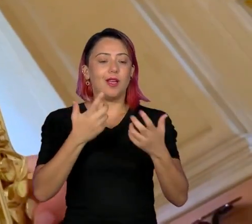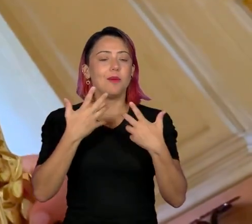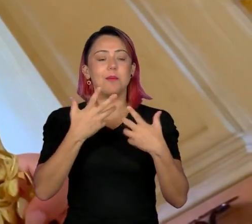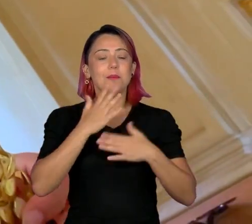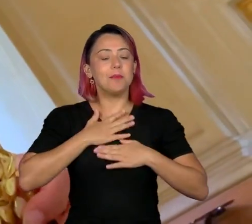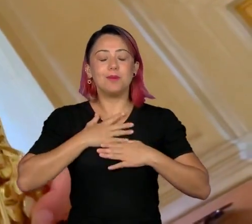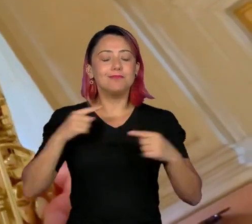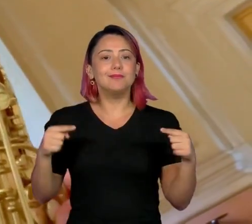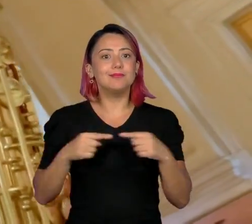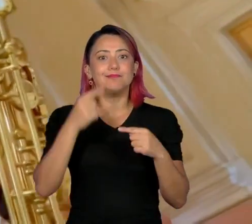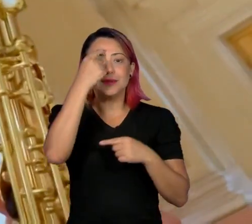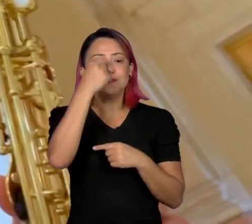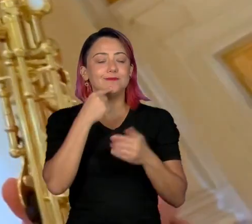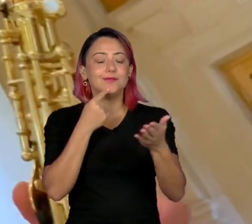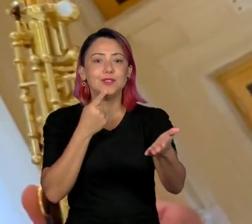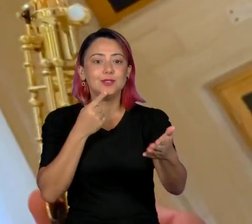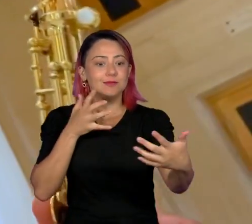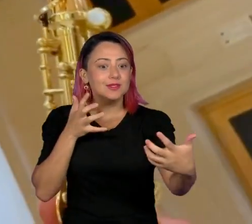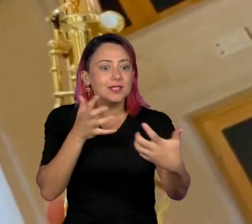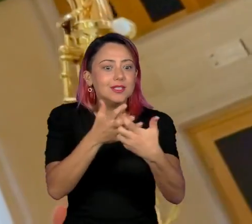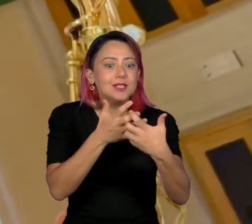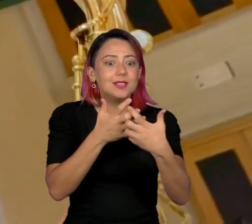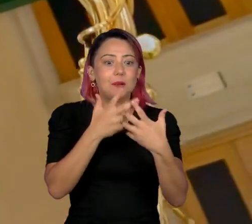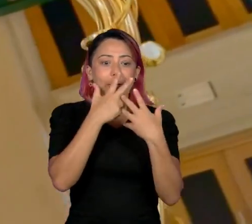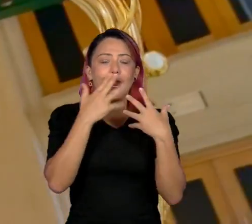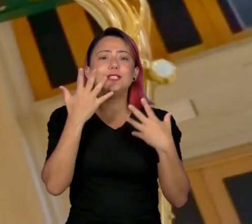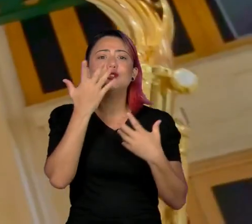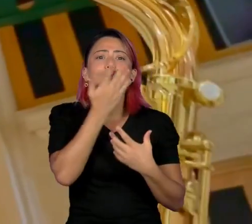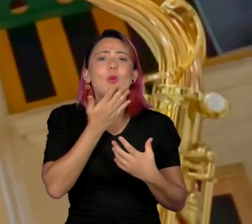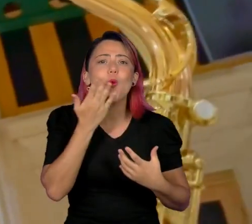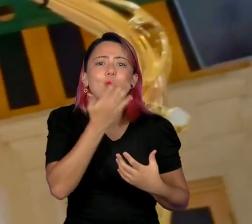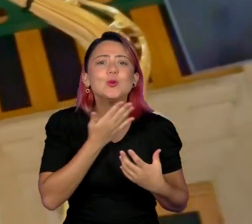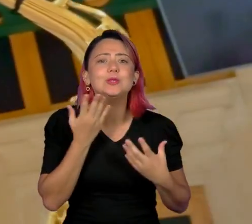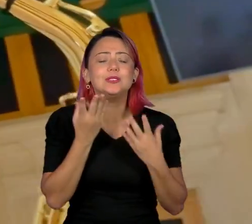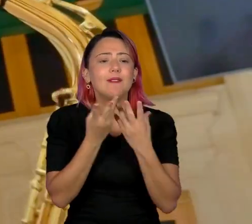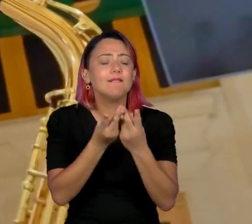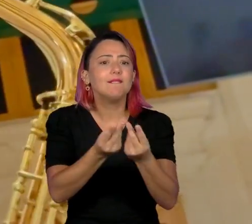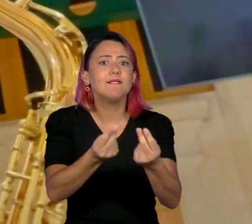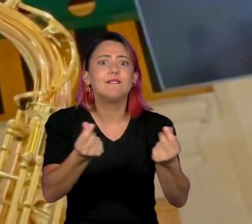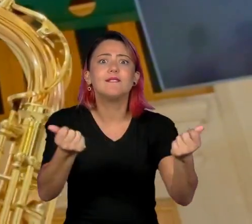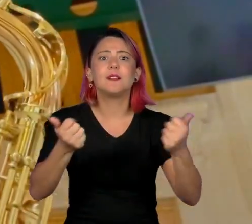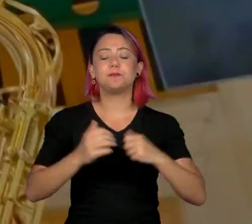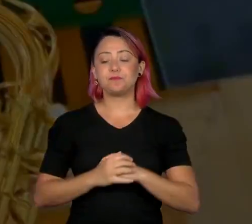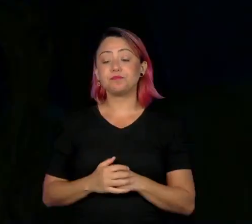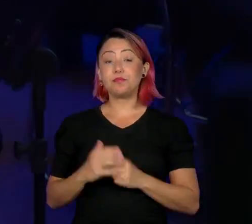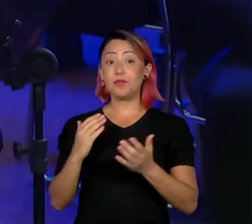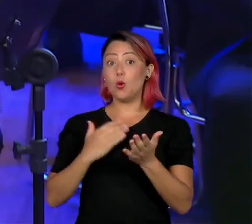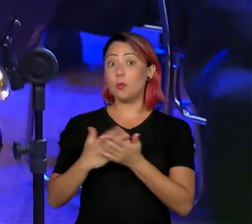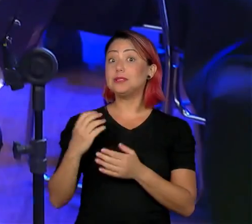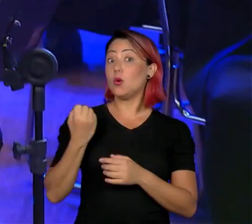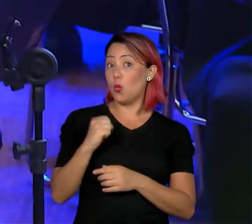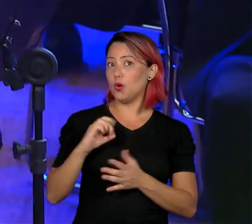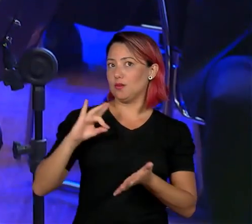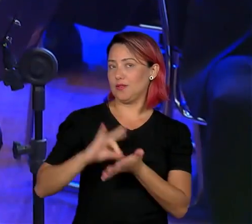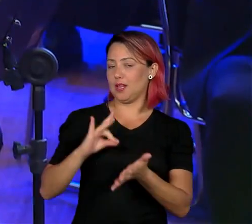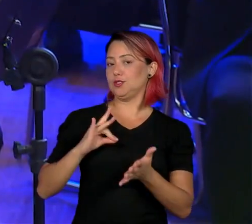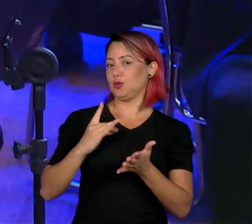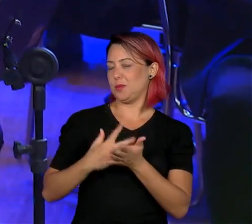A primeira vez que eu toquei saxofone eu tinha mais ou menos ali 8 anos de idade.